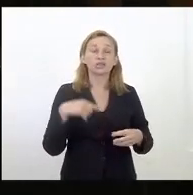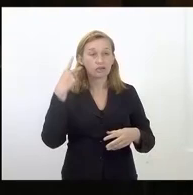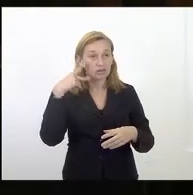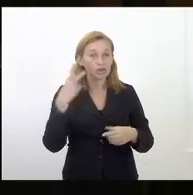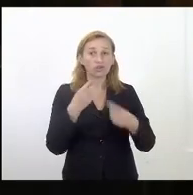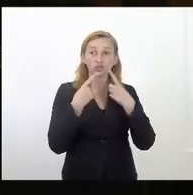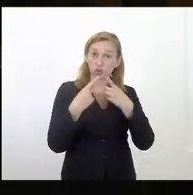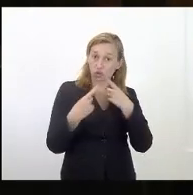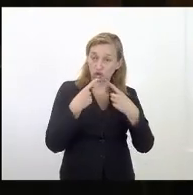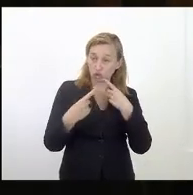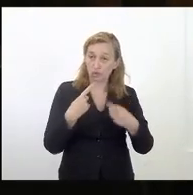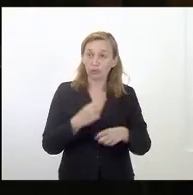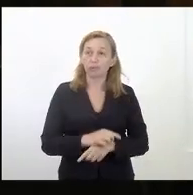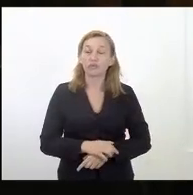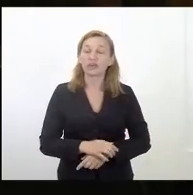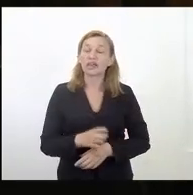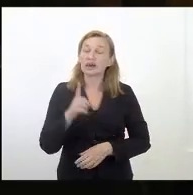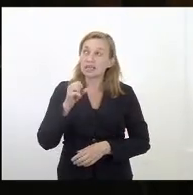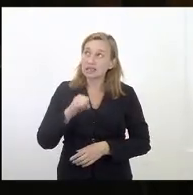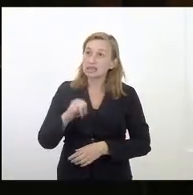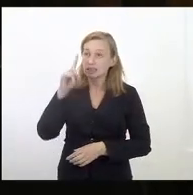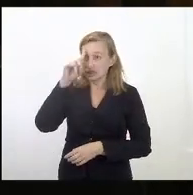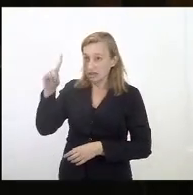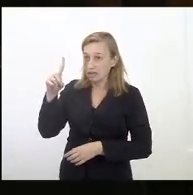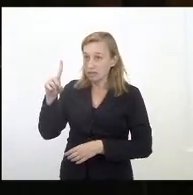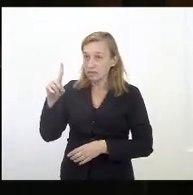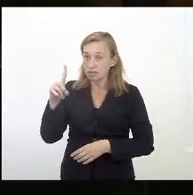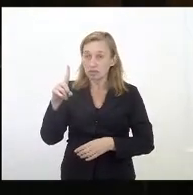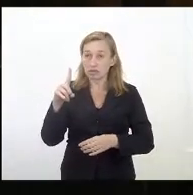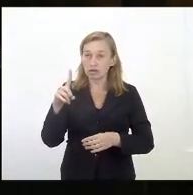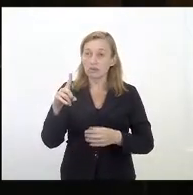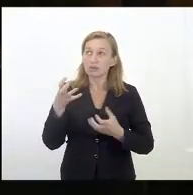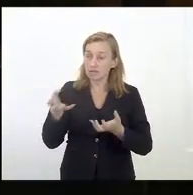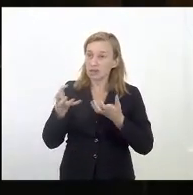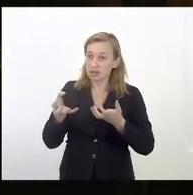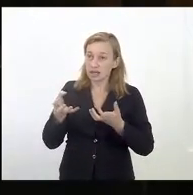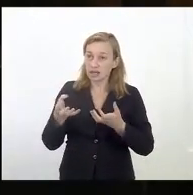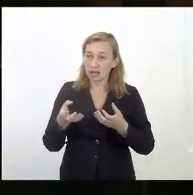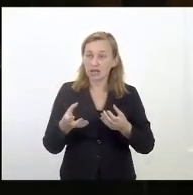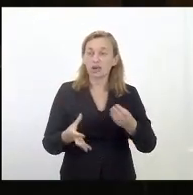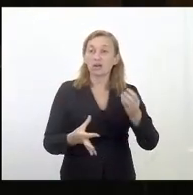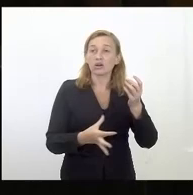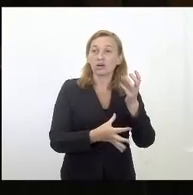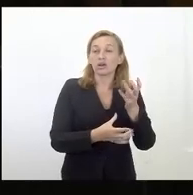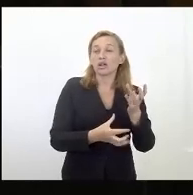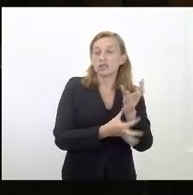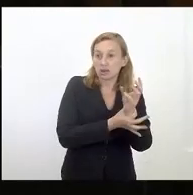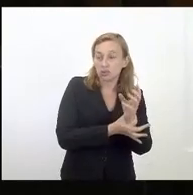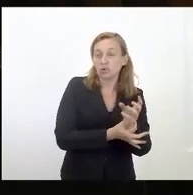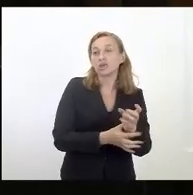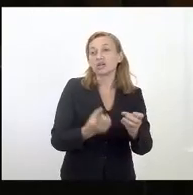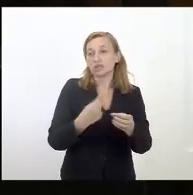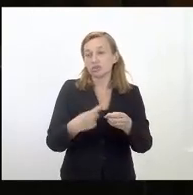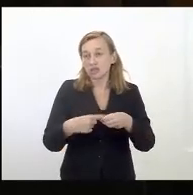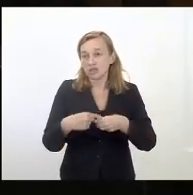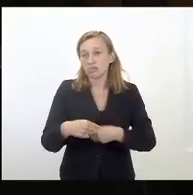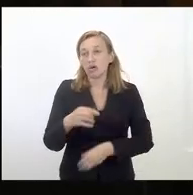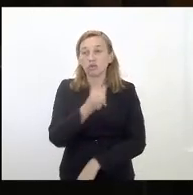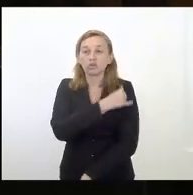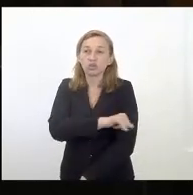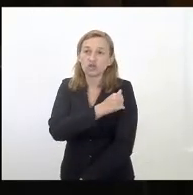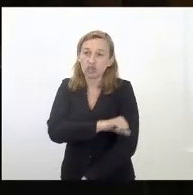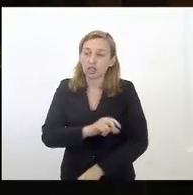e se Deus permitir a armar a guarda municipal do Rio de Janeiro eu deixei claro ali que